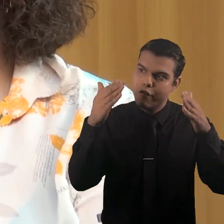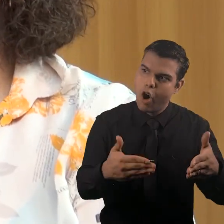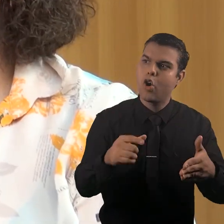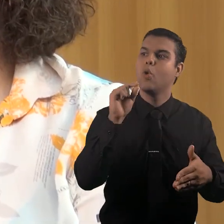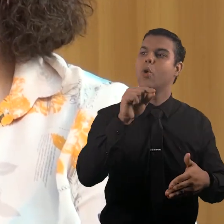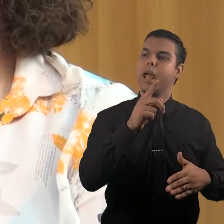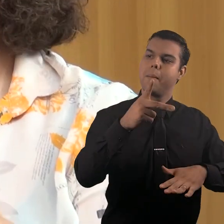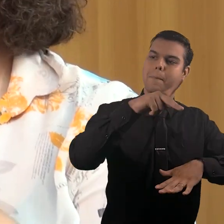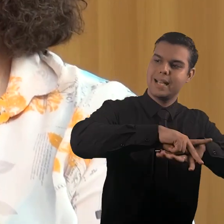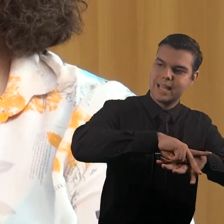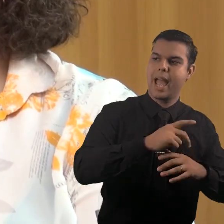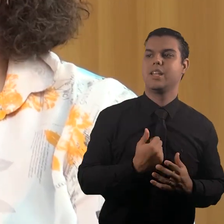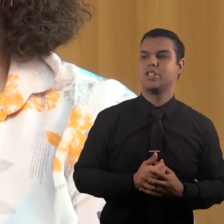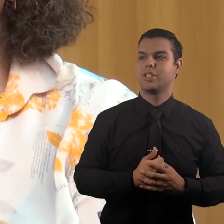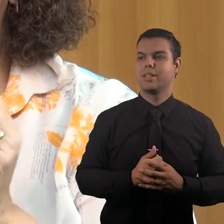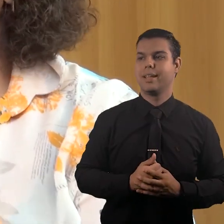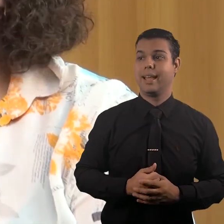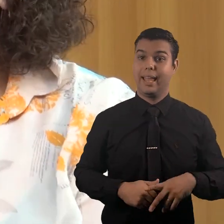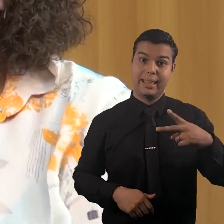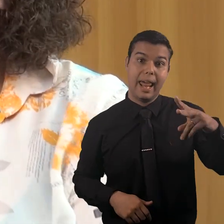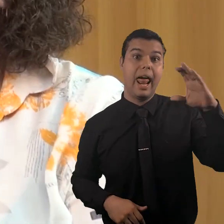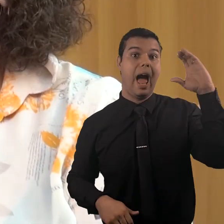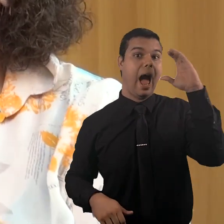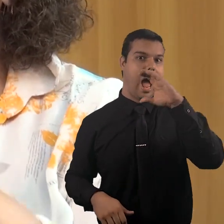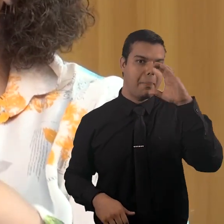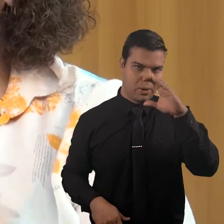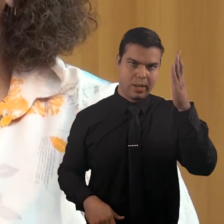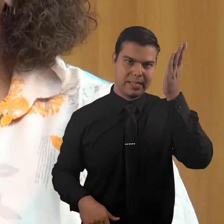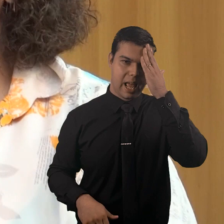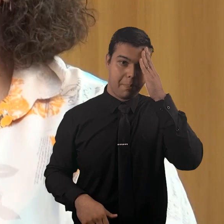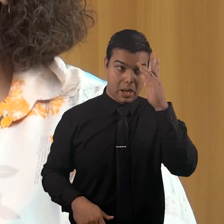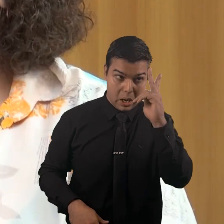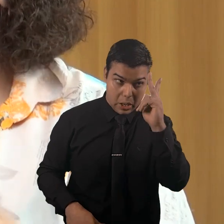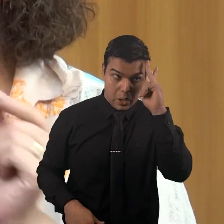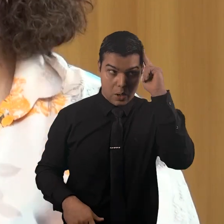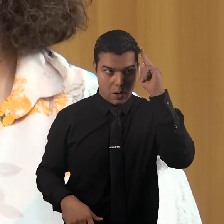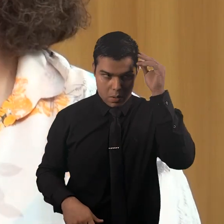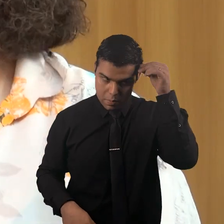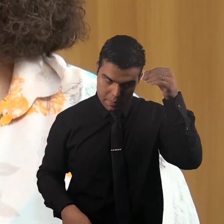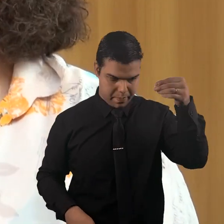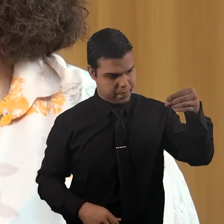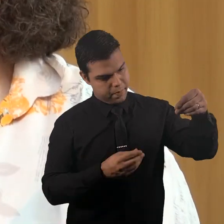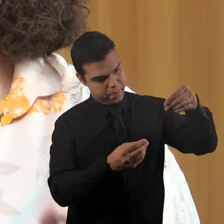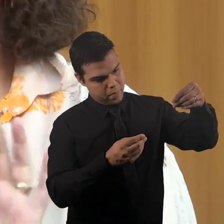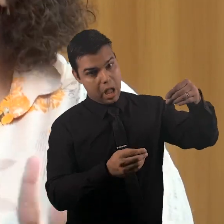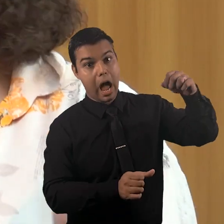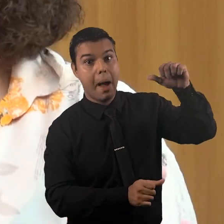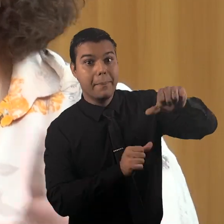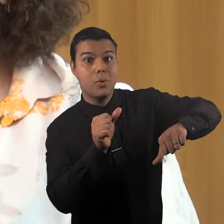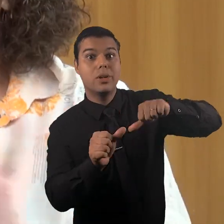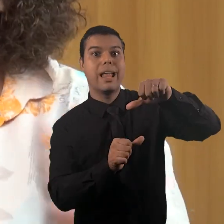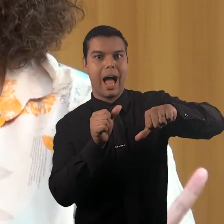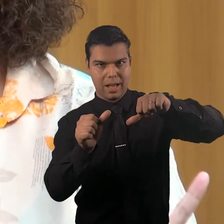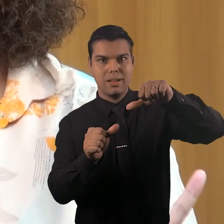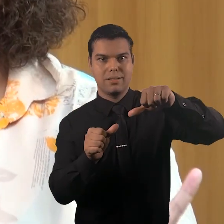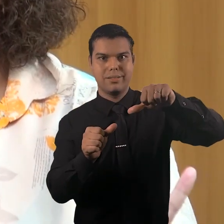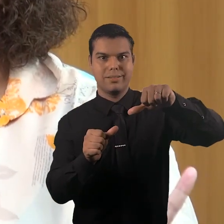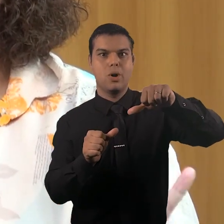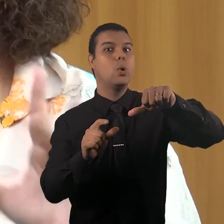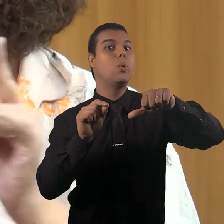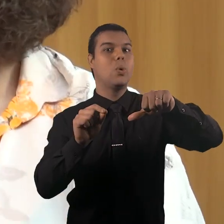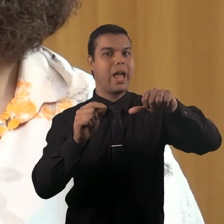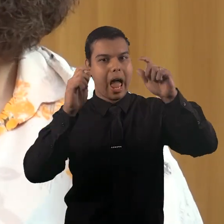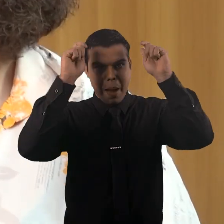olhamos o paciente, nós olhamos a rapidez com que uma mecha de cabelo vira uma peruca. É isso que nós, esse é o nosso